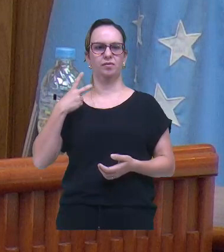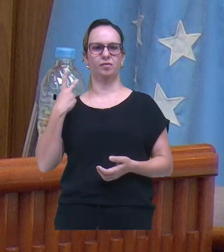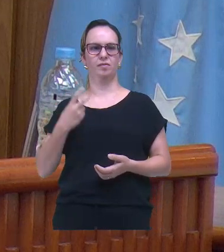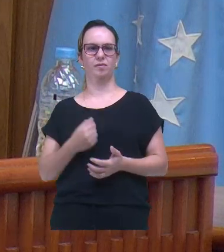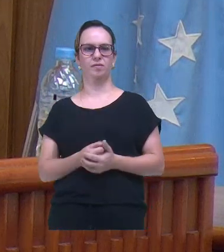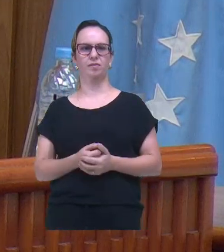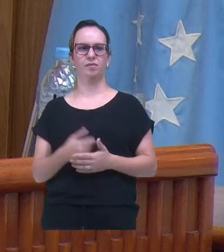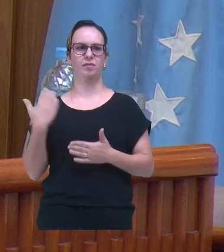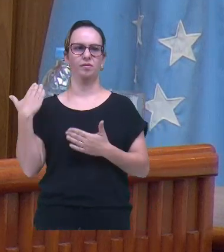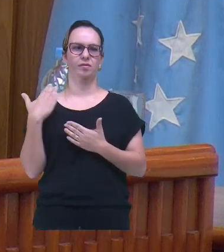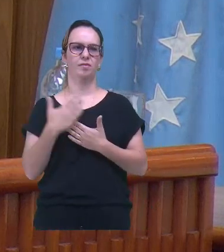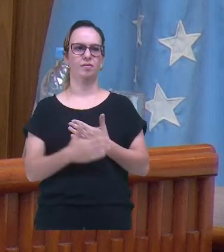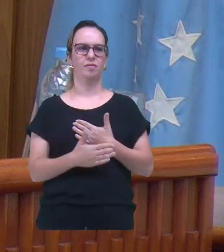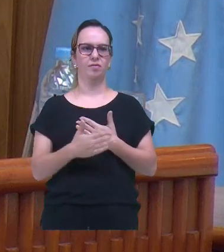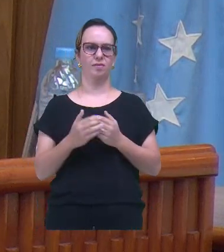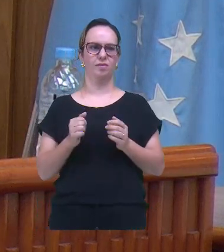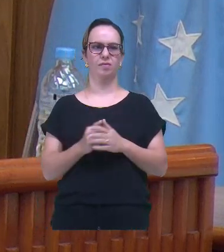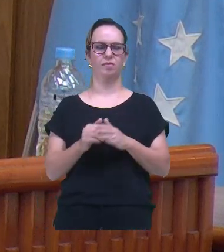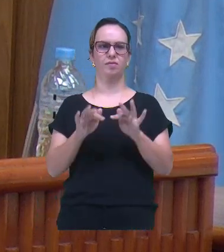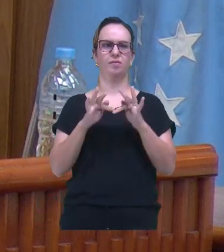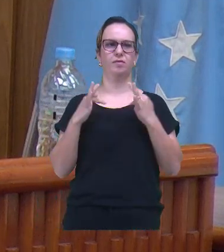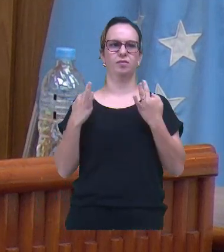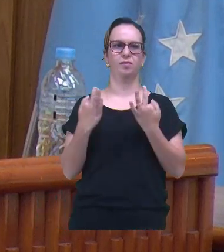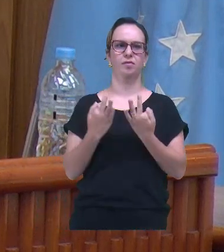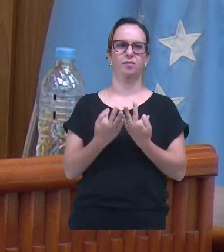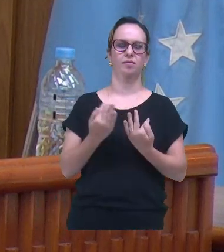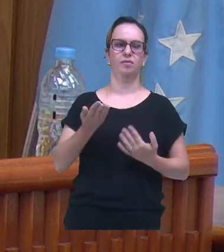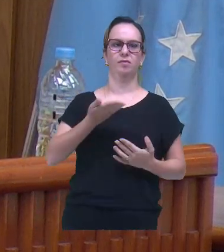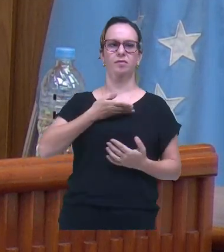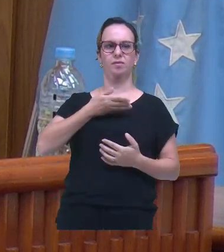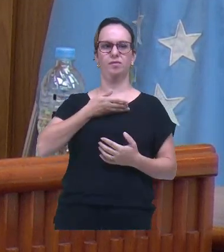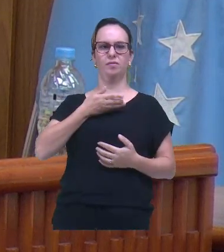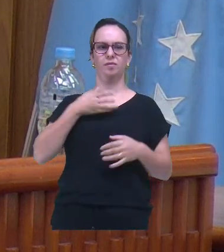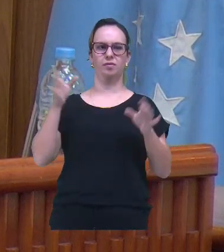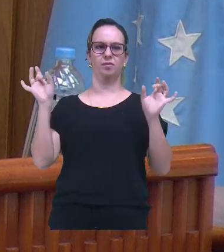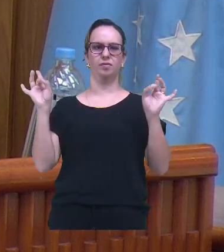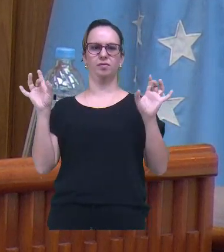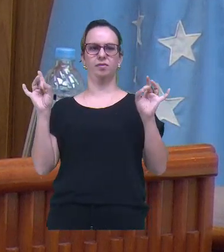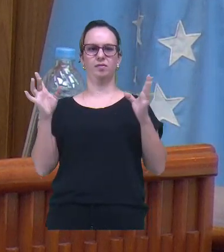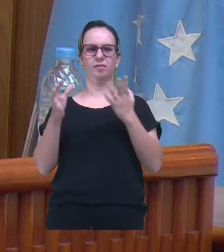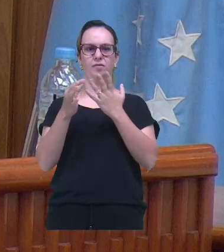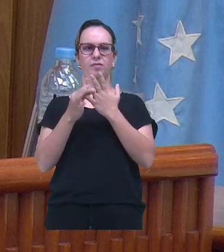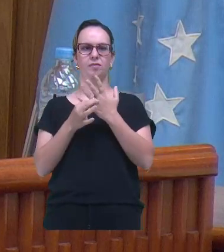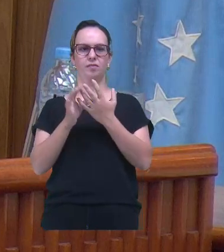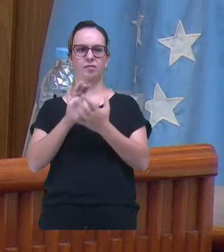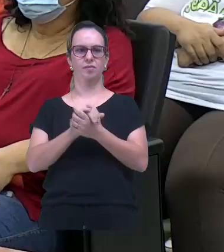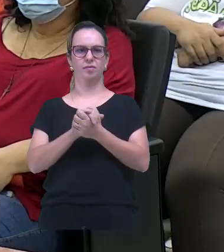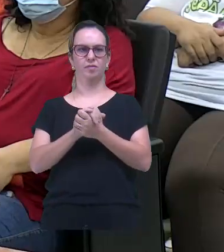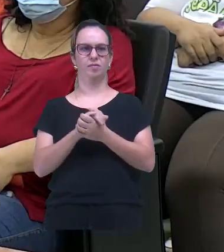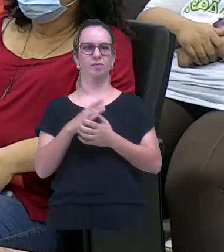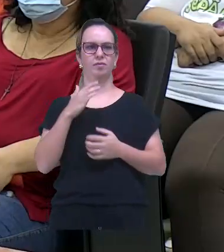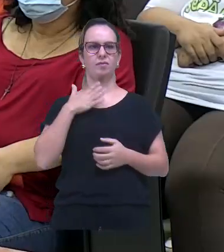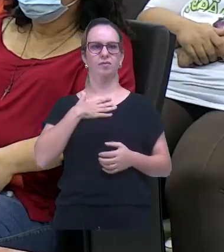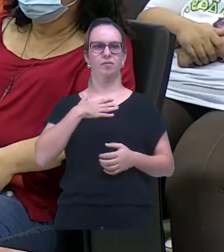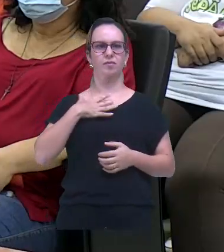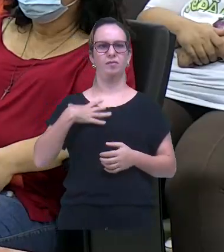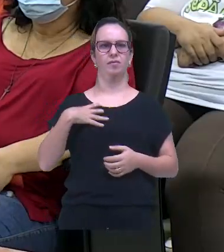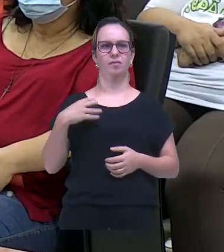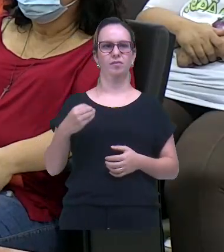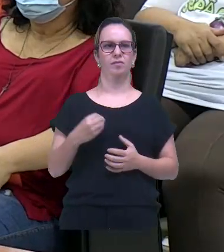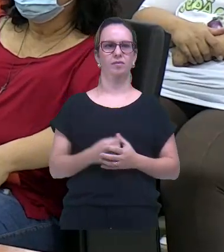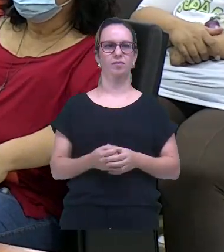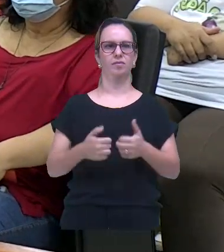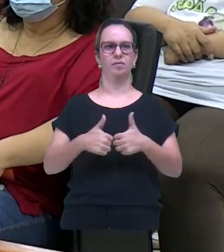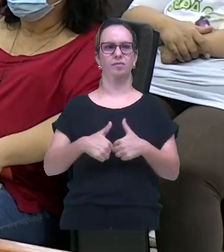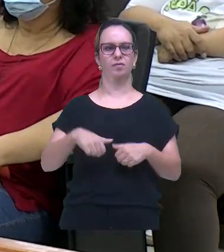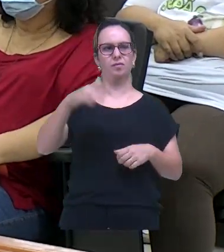aos presentes, familiares e amigos, em especial minha esposa, meu filho, que são as pessoas aí